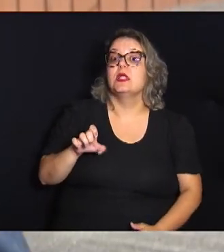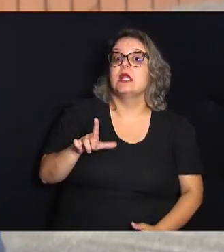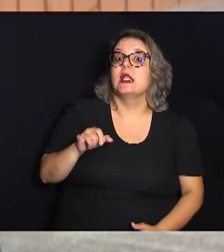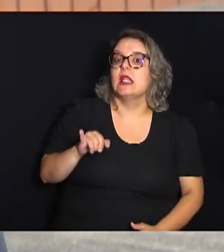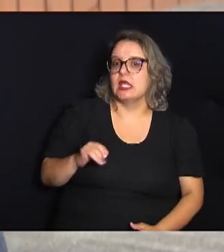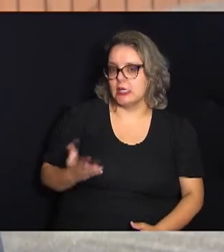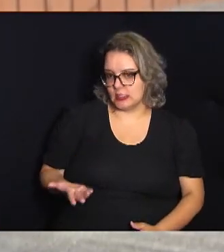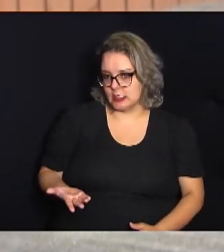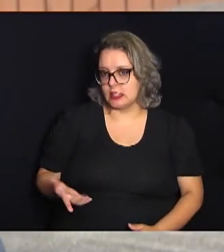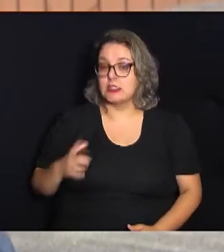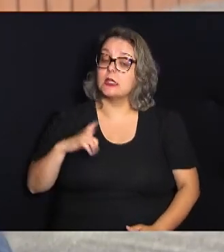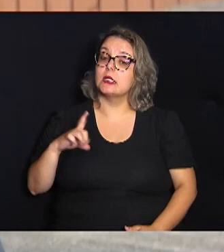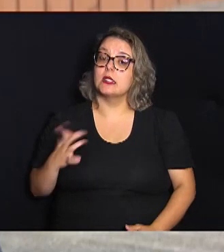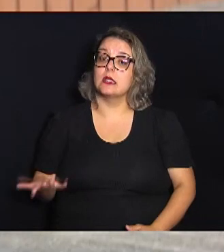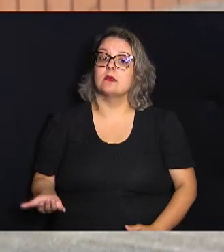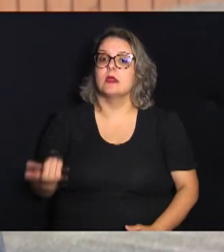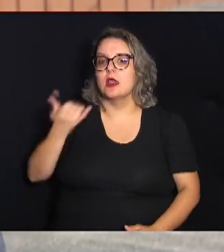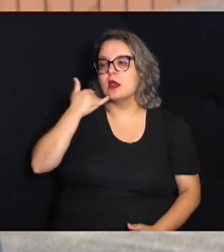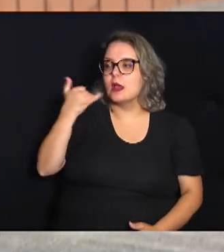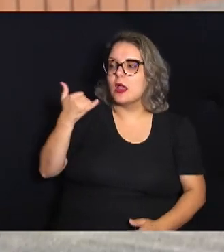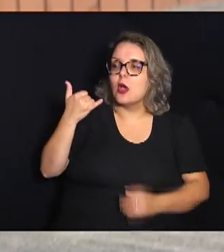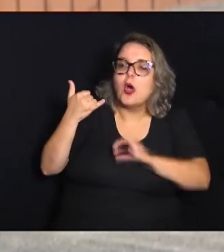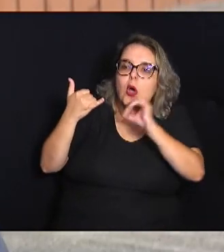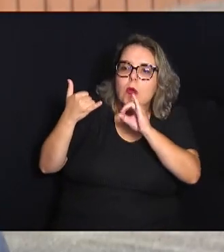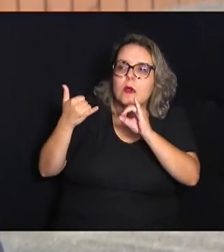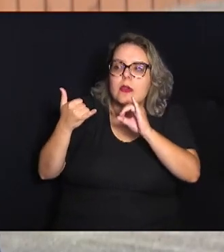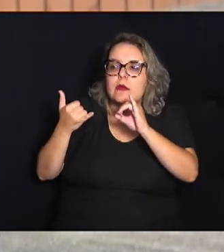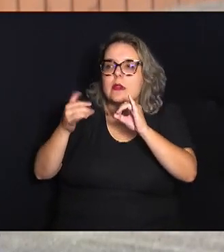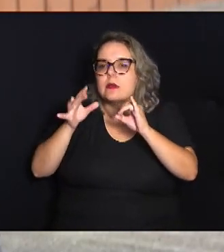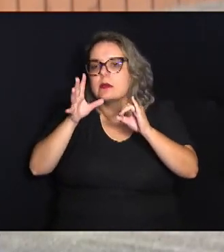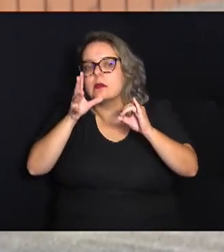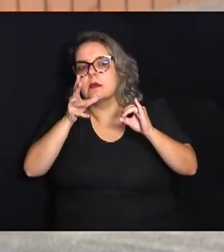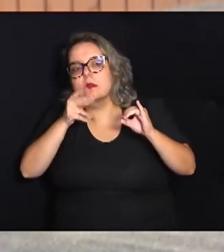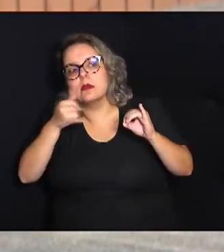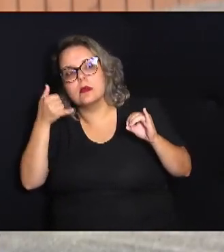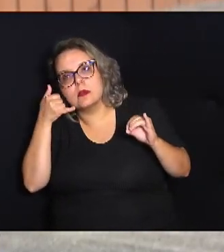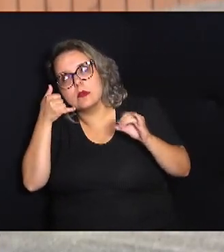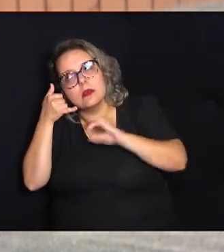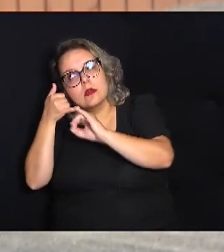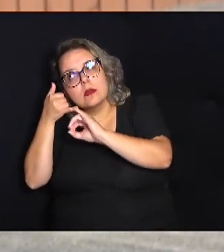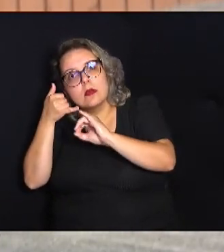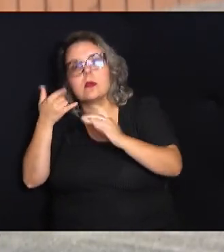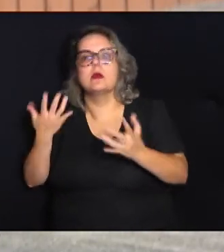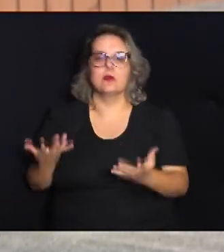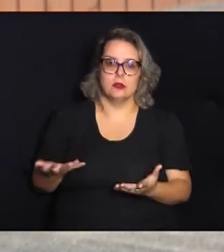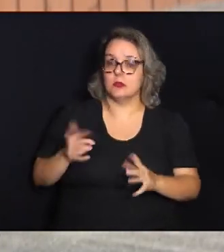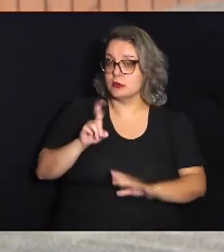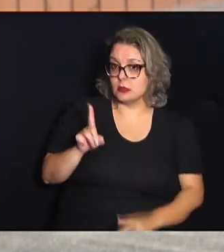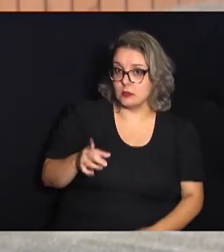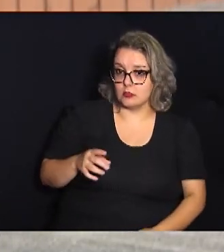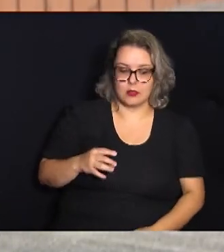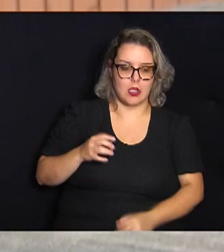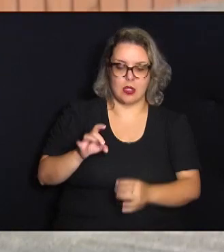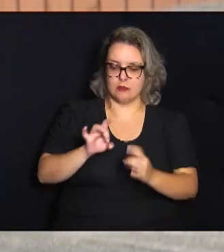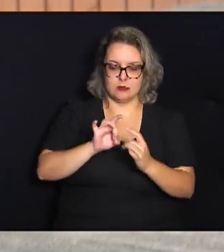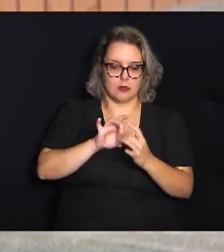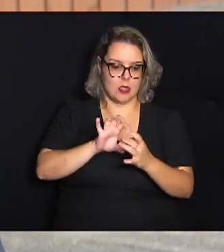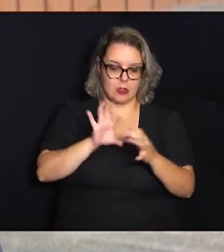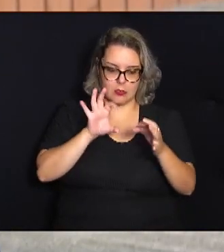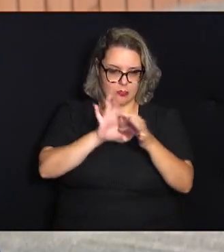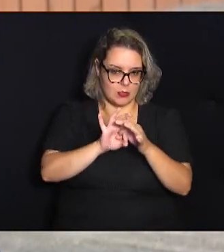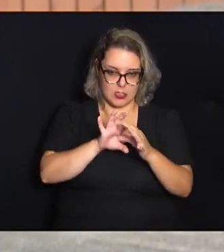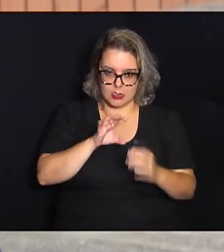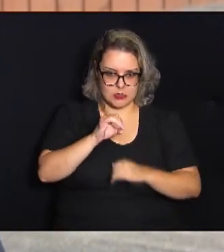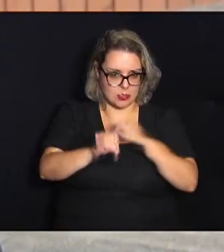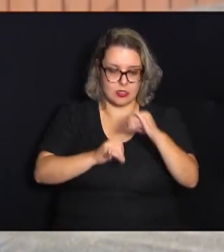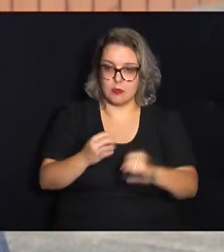a gente tem, falar, a conexão ela é melhor, a conexão não cai. Então a tecnologia 5G ela é extremamente importante